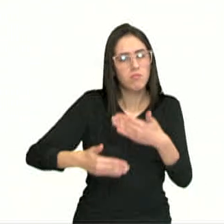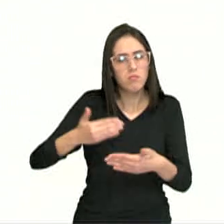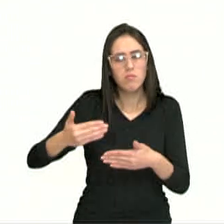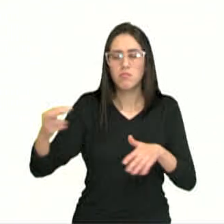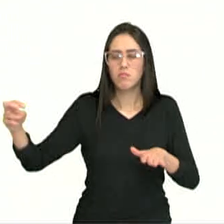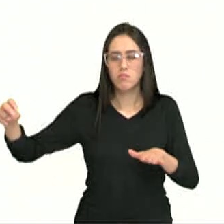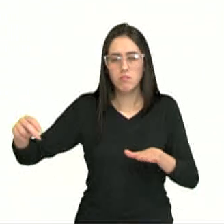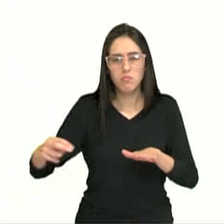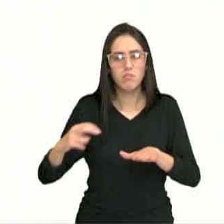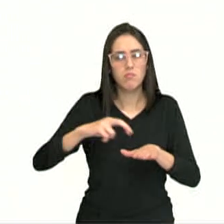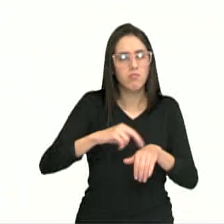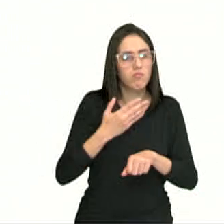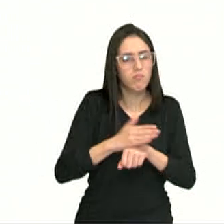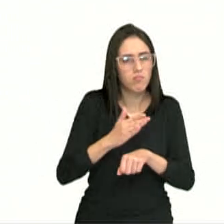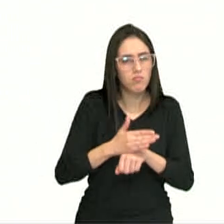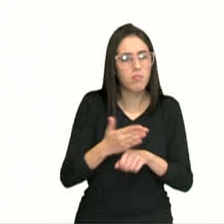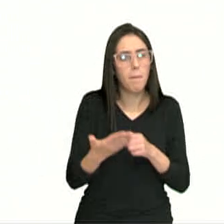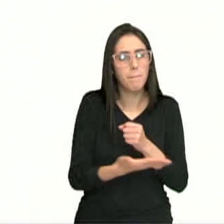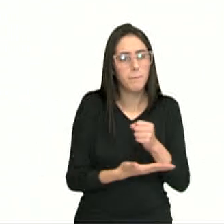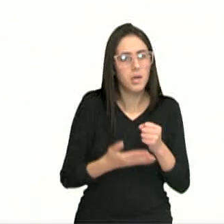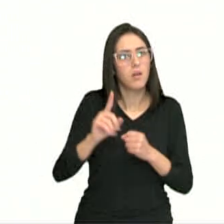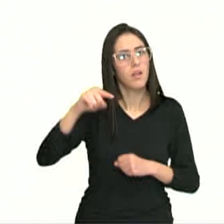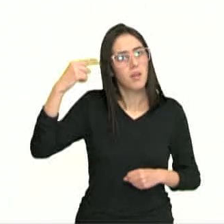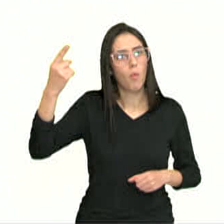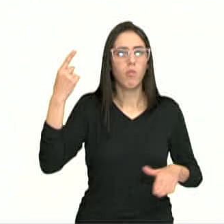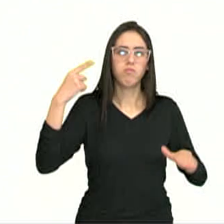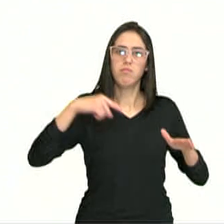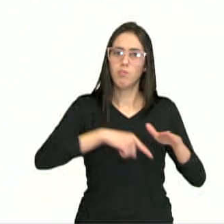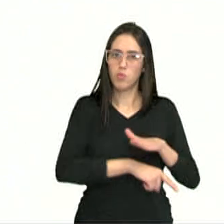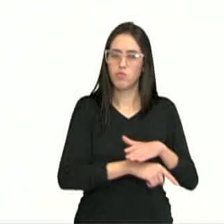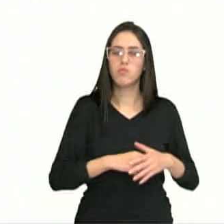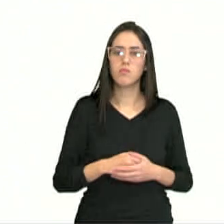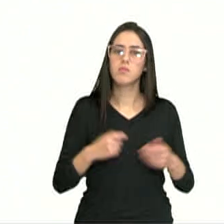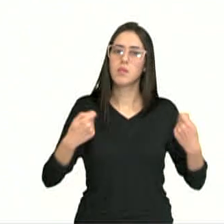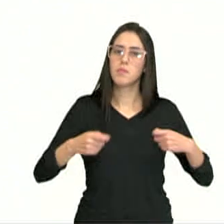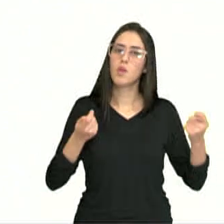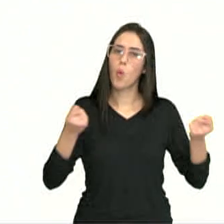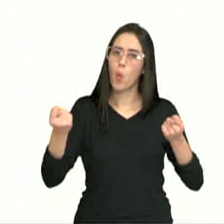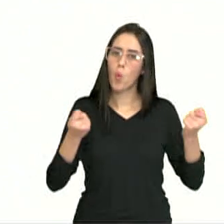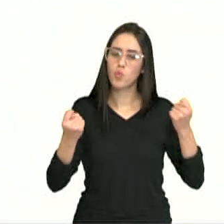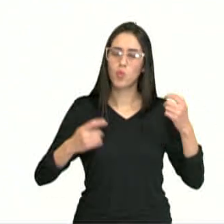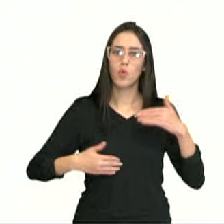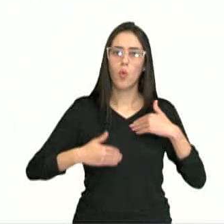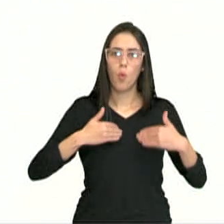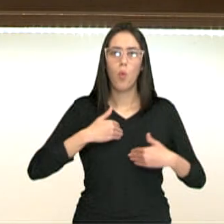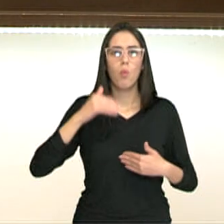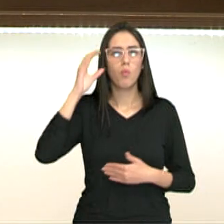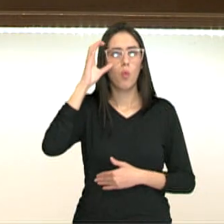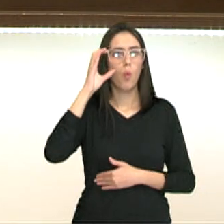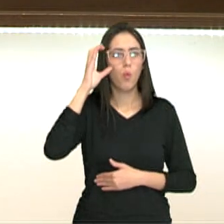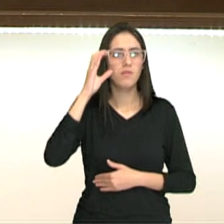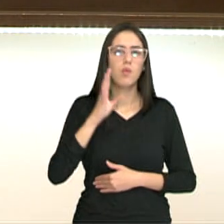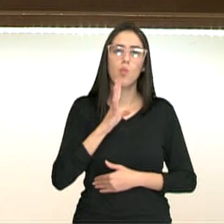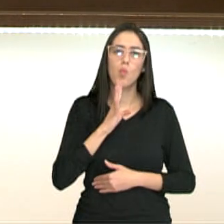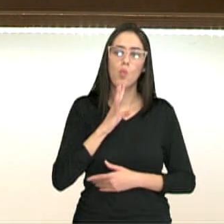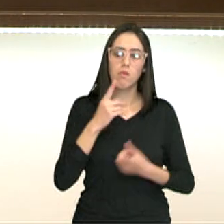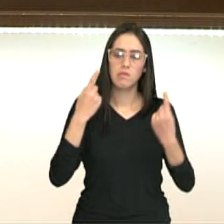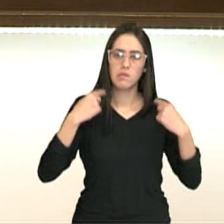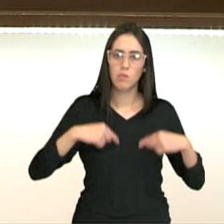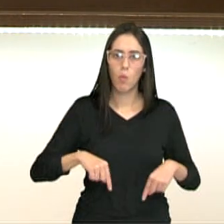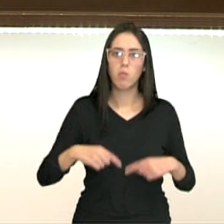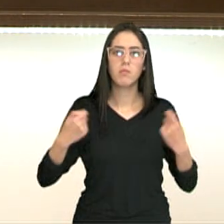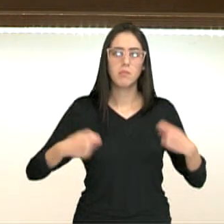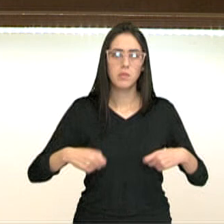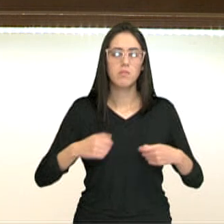mais perigosos. Então é o tipo de manobra que primeiro você tem que ter bastante controle, bastante consciência corporal. Num primeiro momento